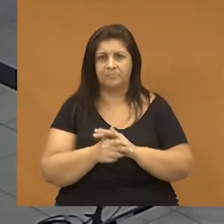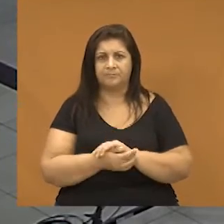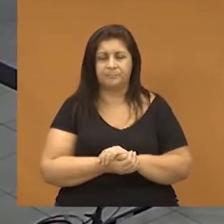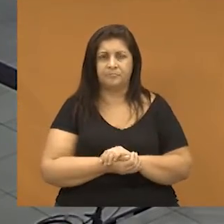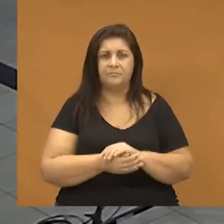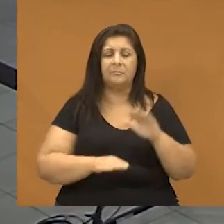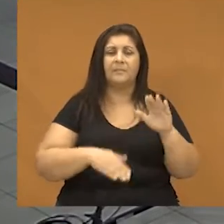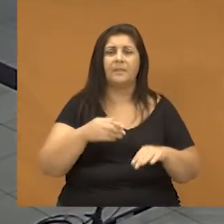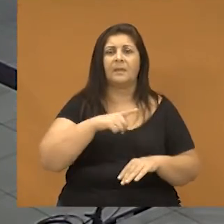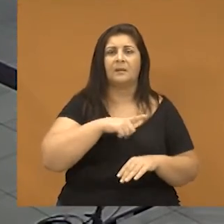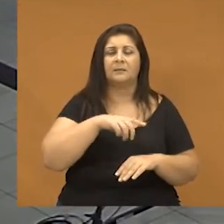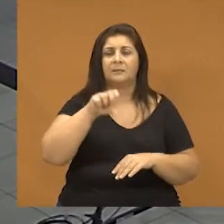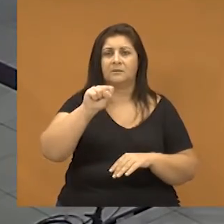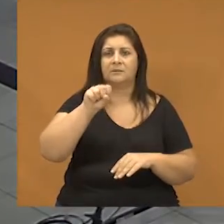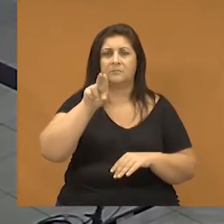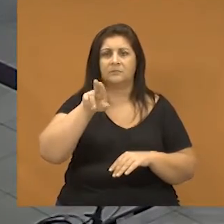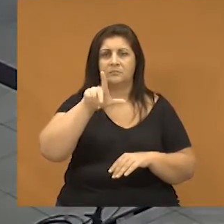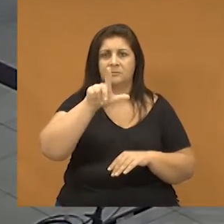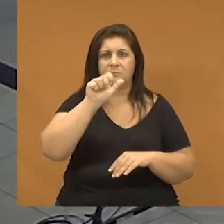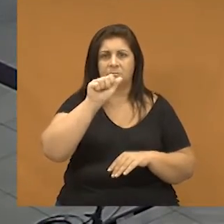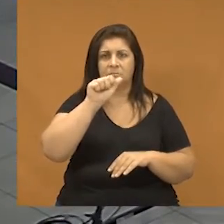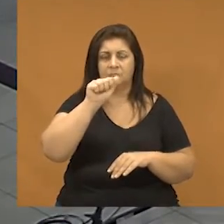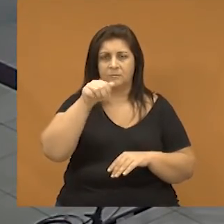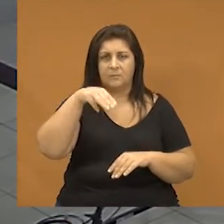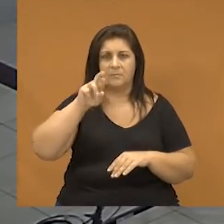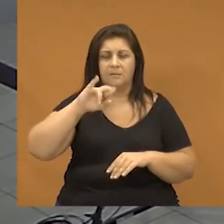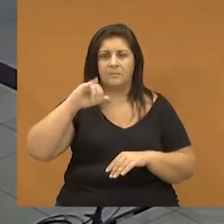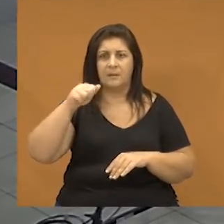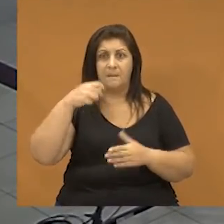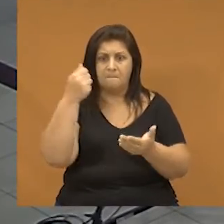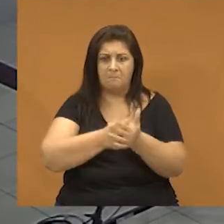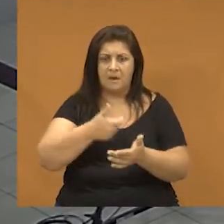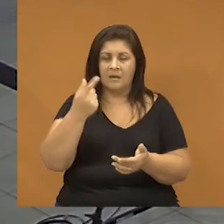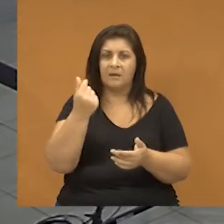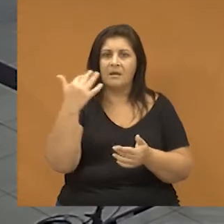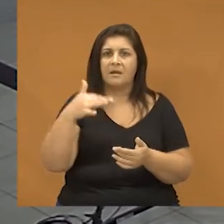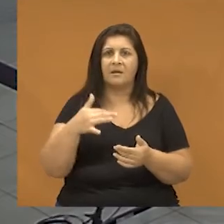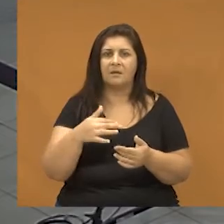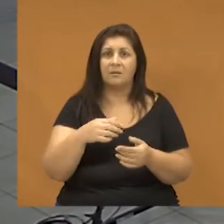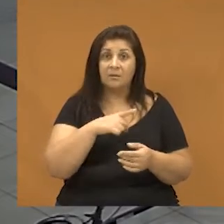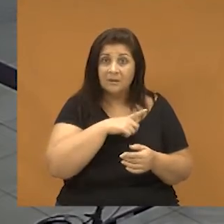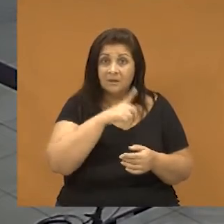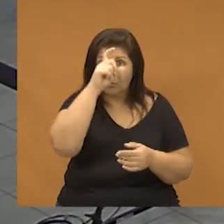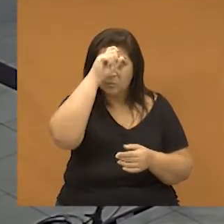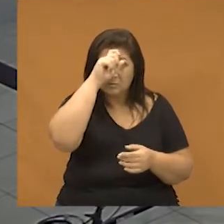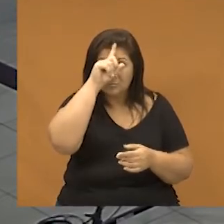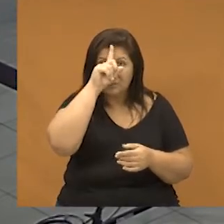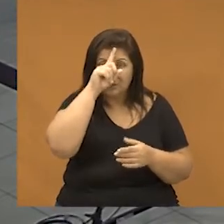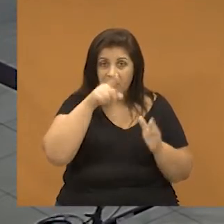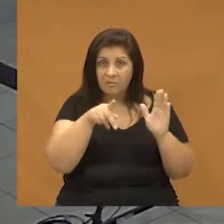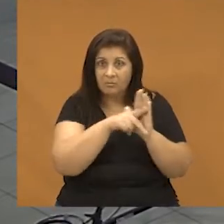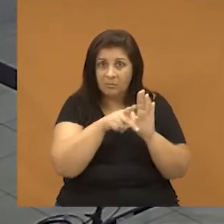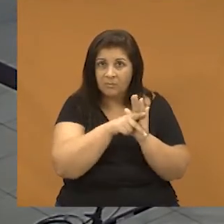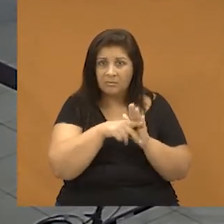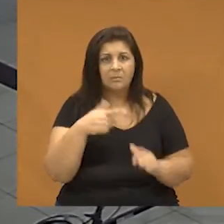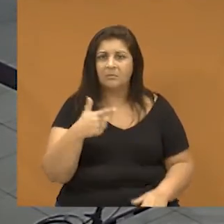plano da Sul América lá, um plano caro, que paga R$1.500 por mês. Mas como é que o hospital vai manter uma estrutura para ganhar